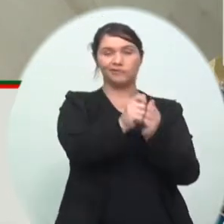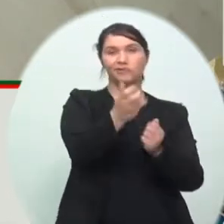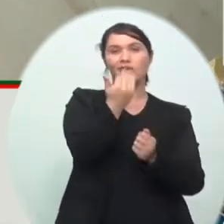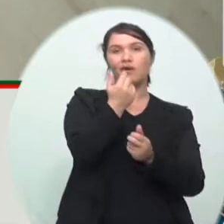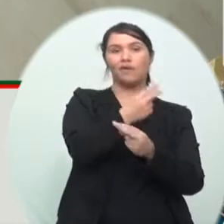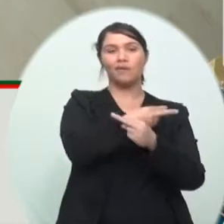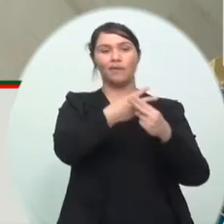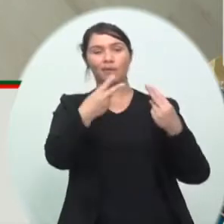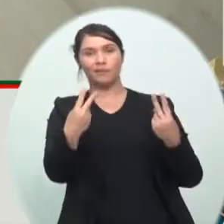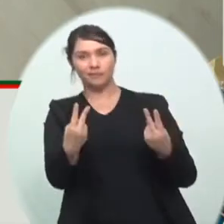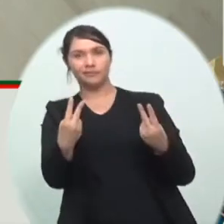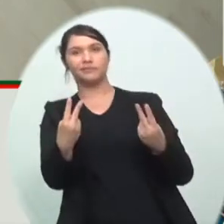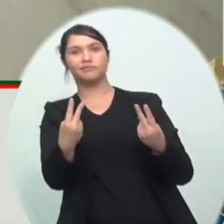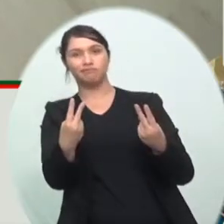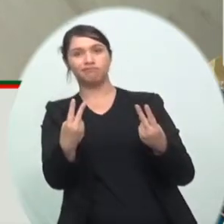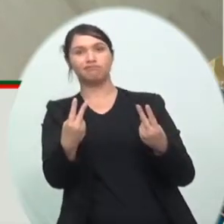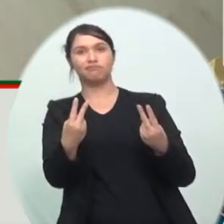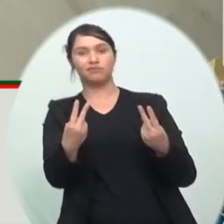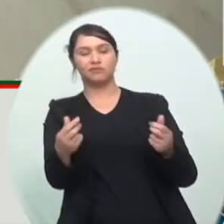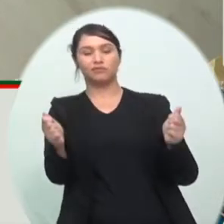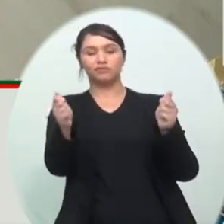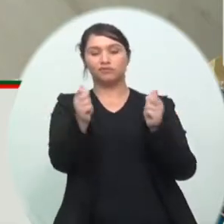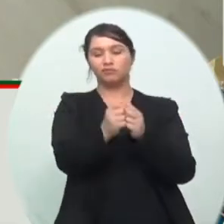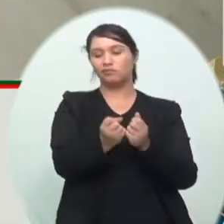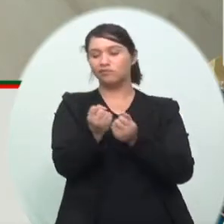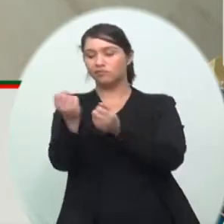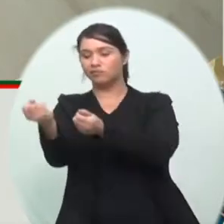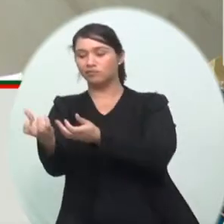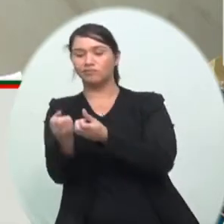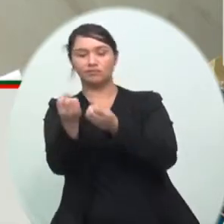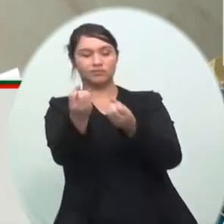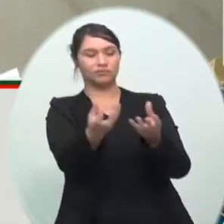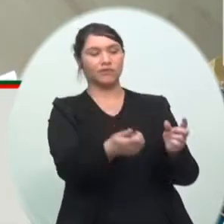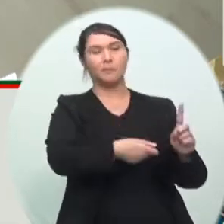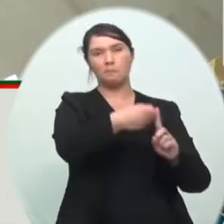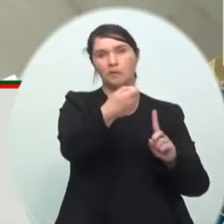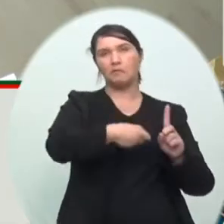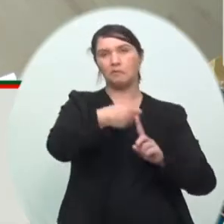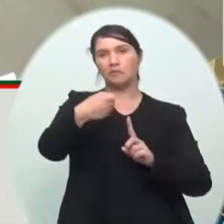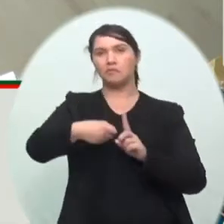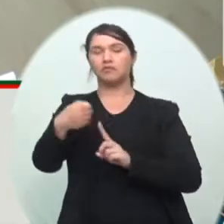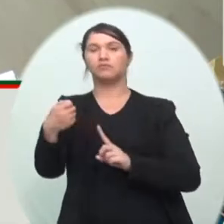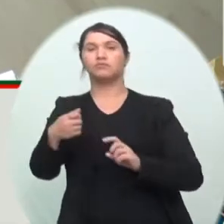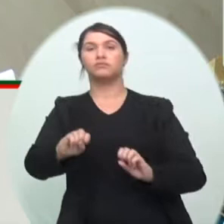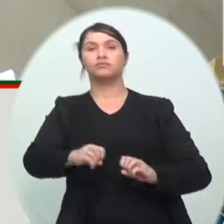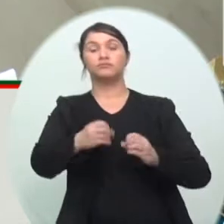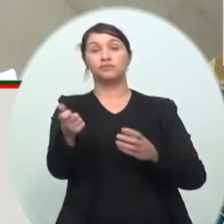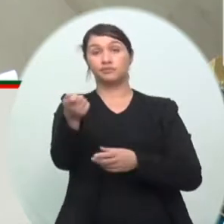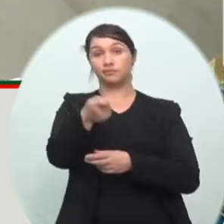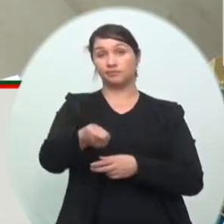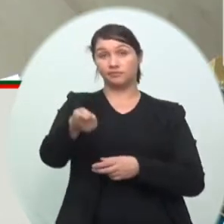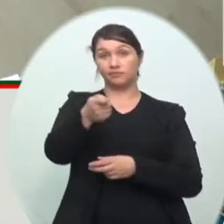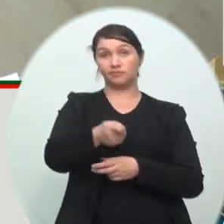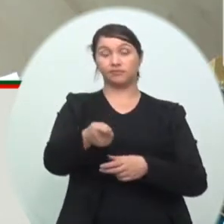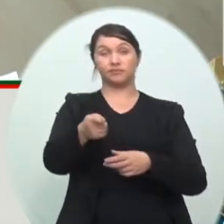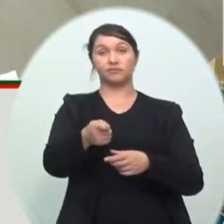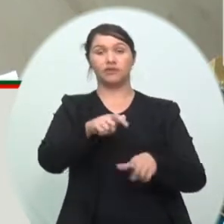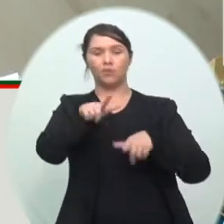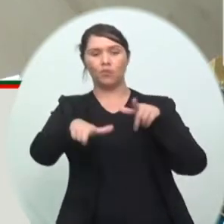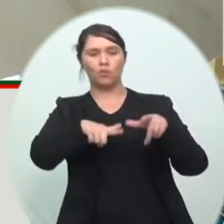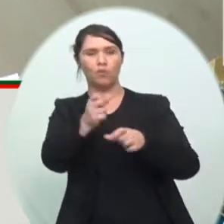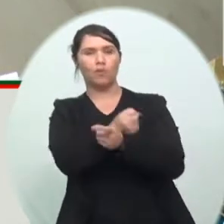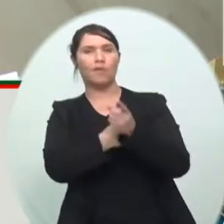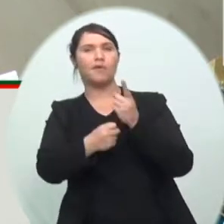com o alimento que fortalece o corpo através da entrega mensal de cestas básicas. A associação realiza importante trabalho